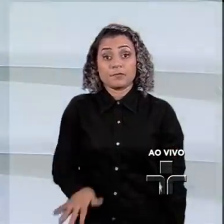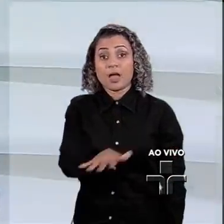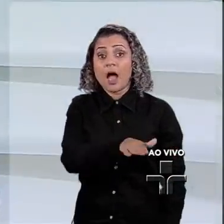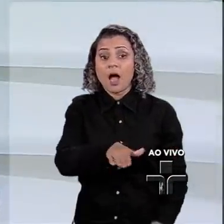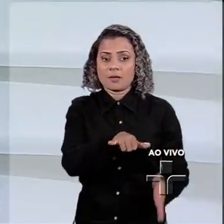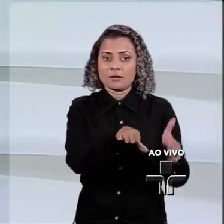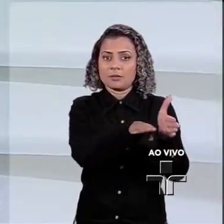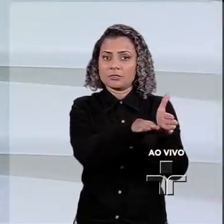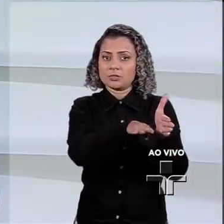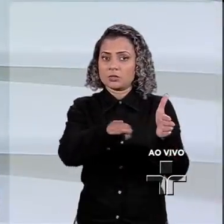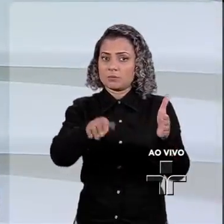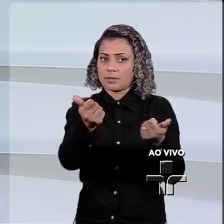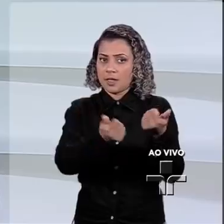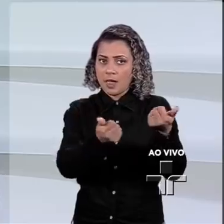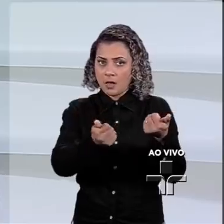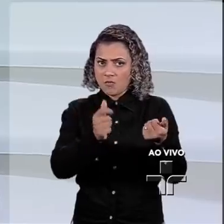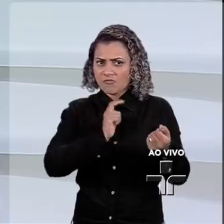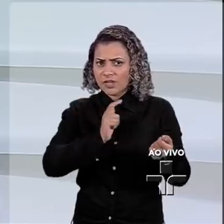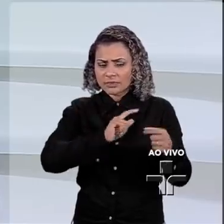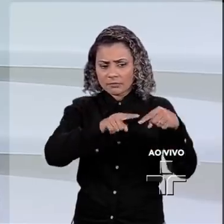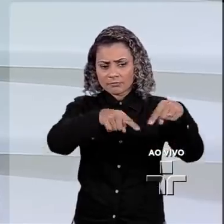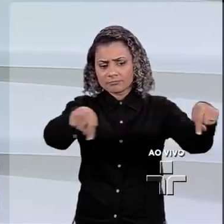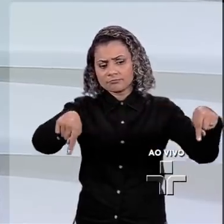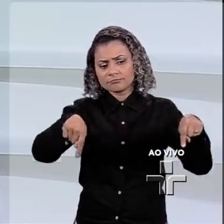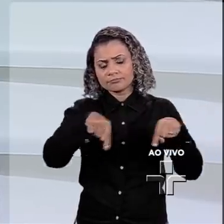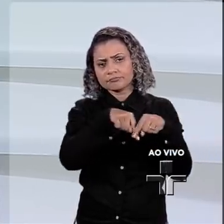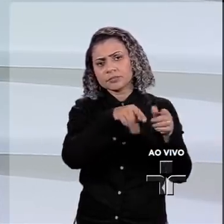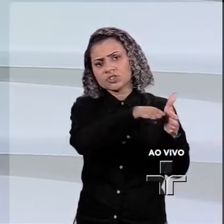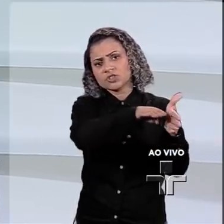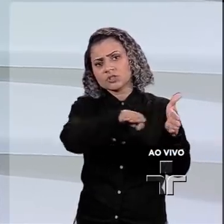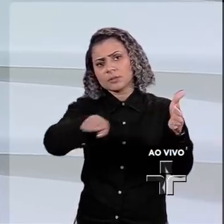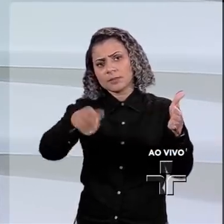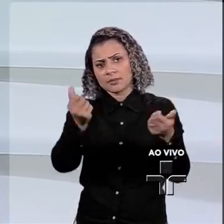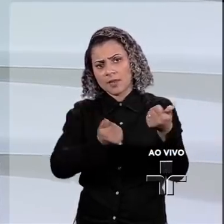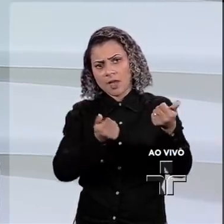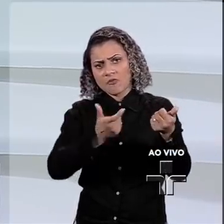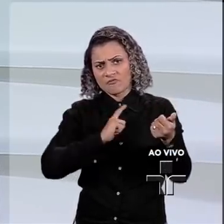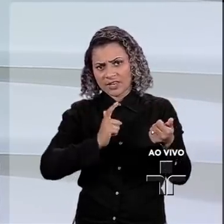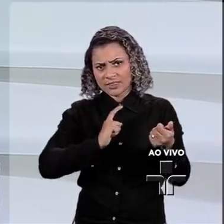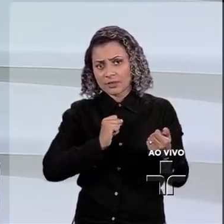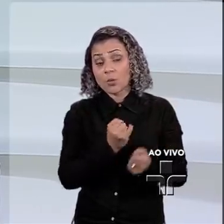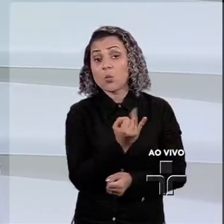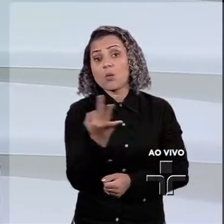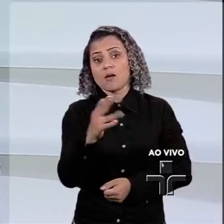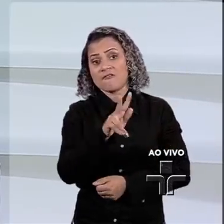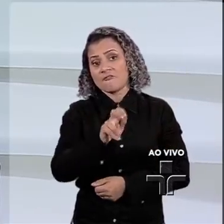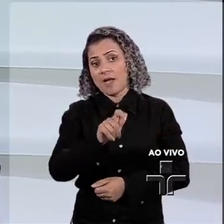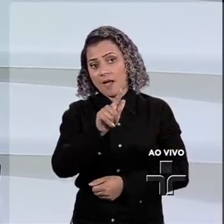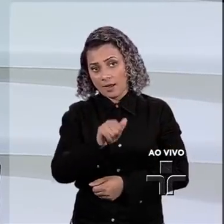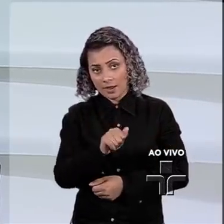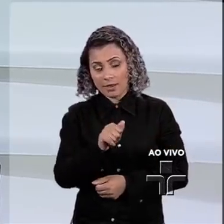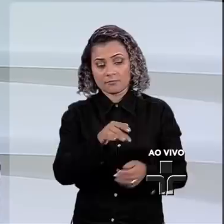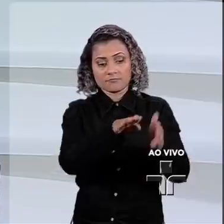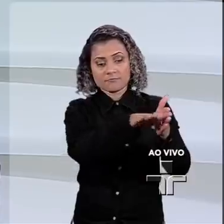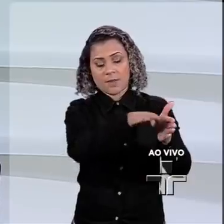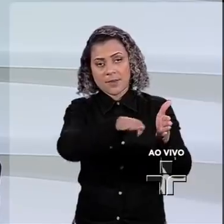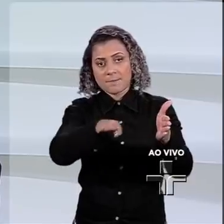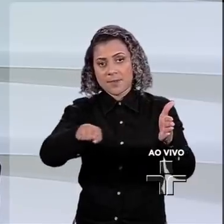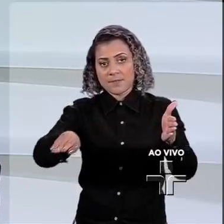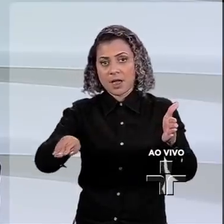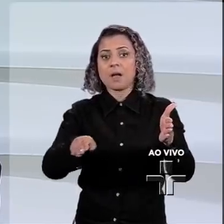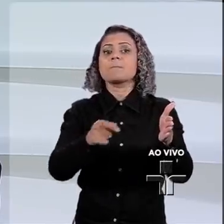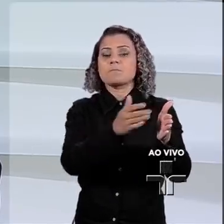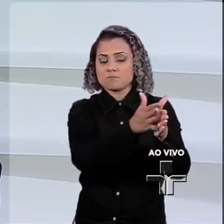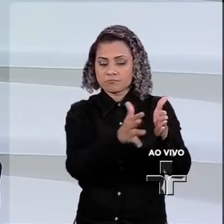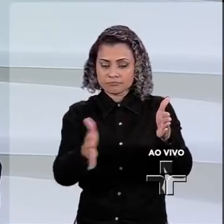está fazendo uma licitação que vai garantir a existência de um determinado número de vagas para os carros durante um período X de anos